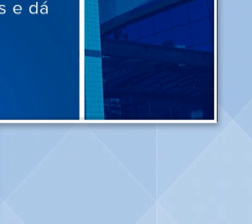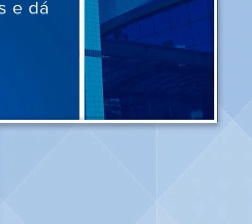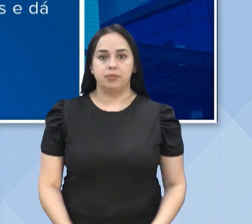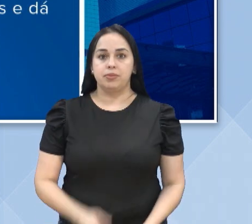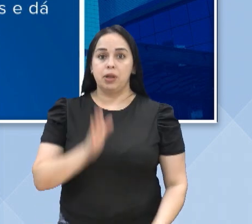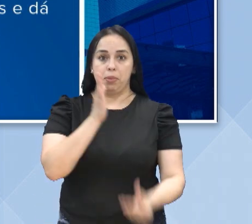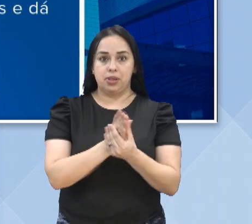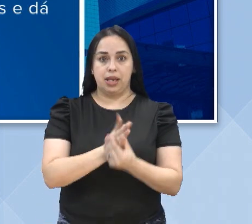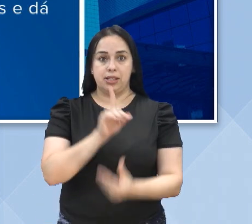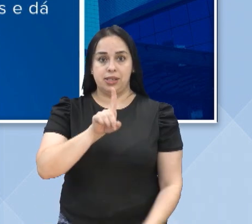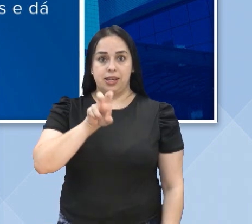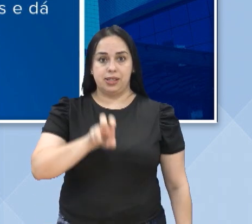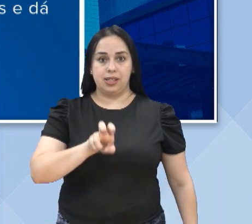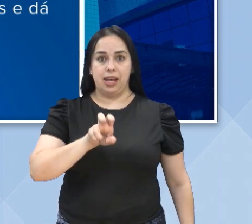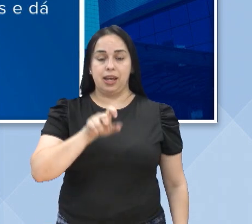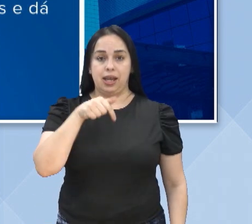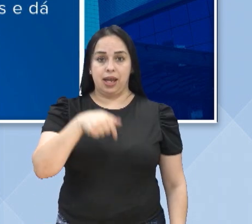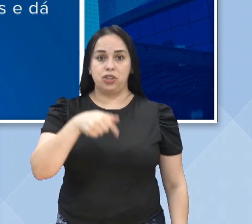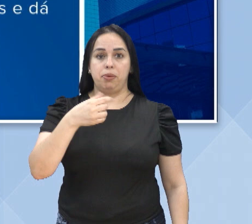Processo número